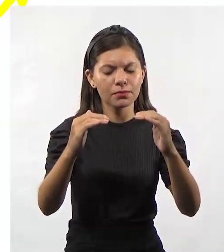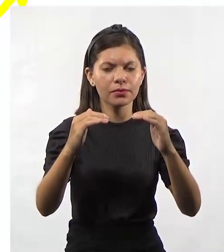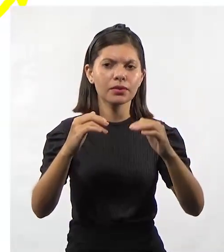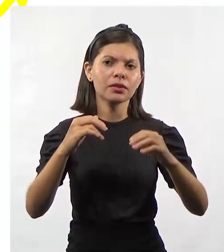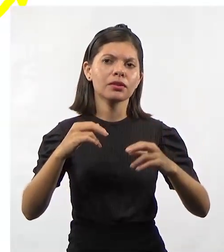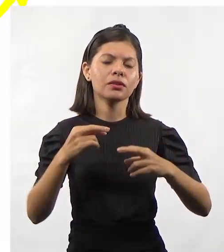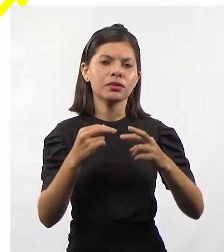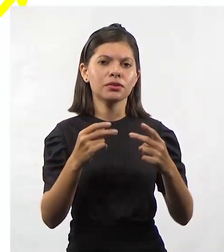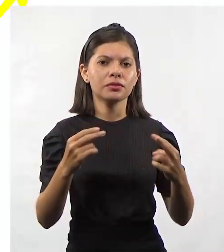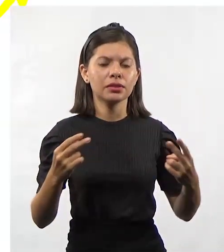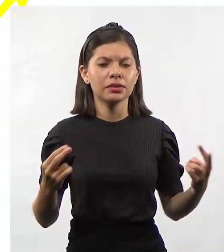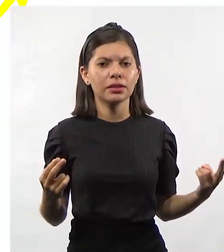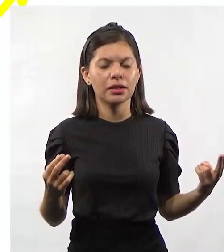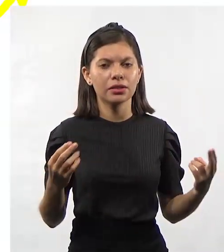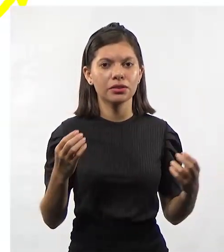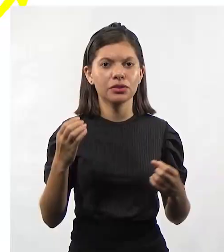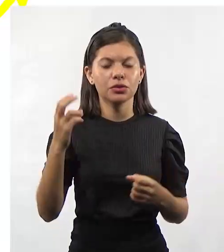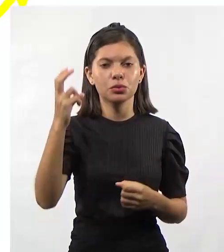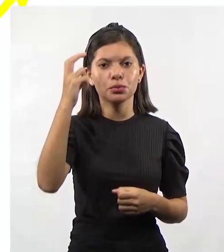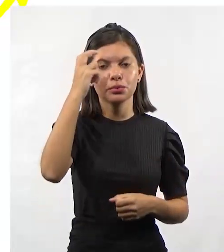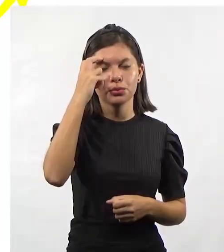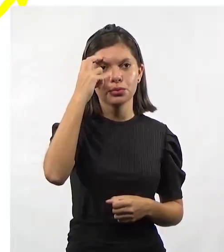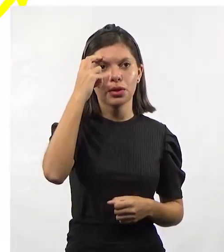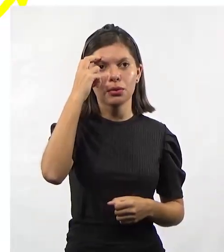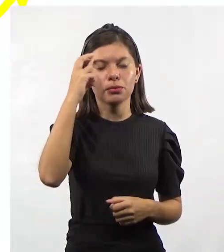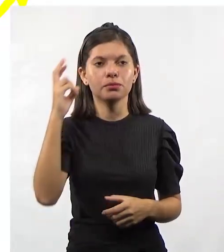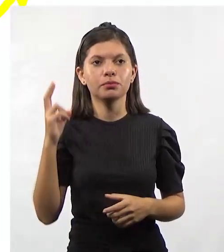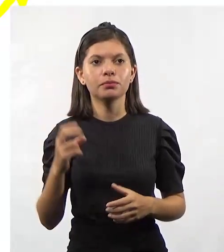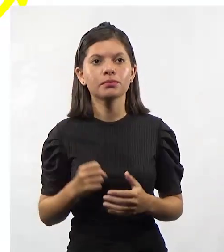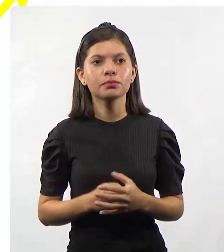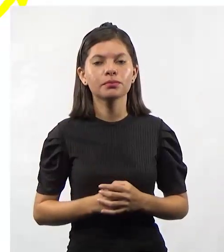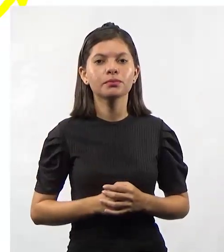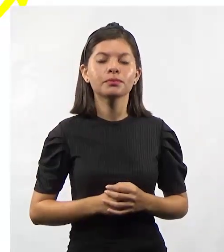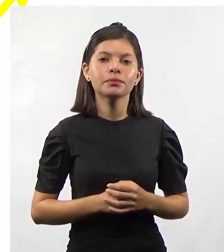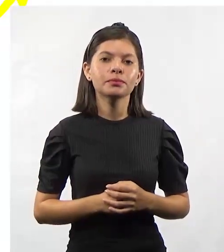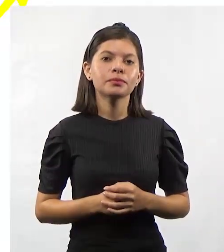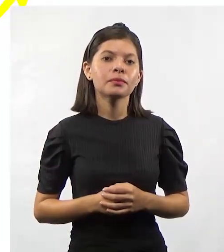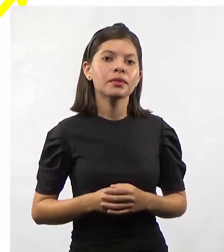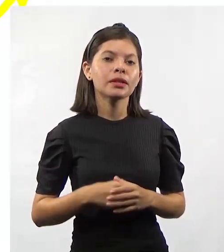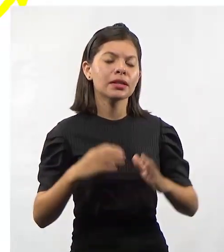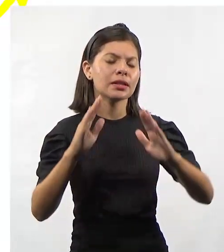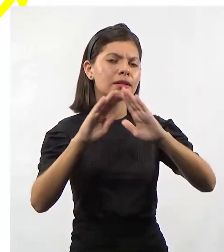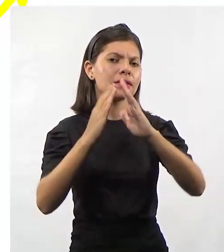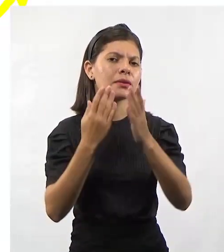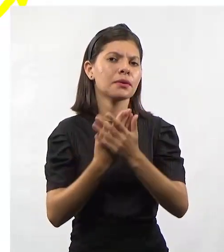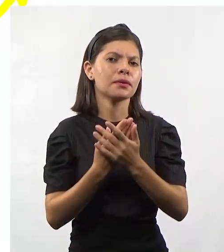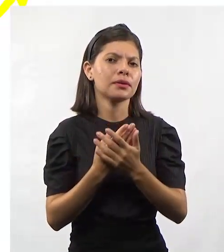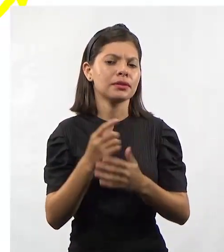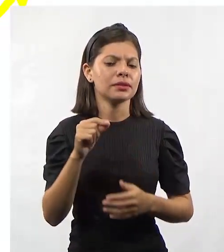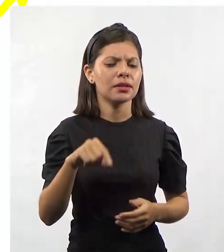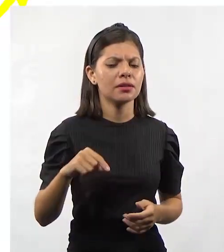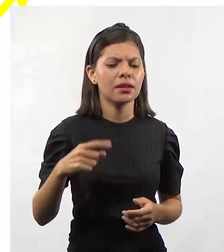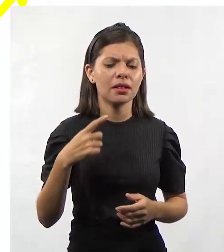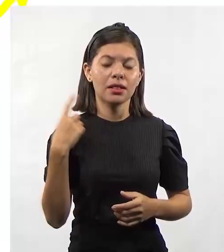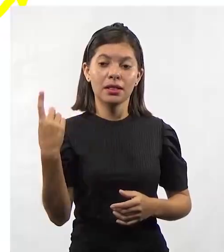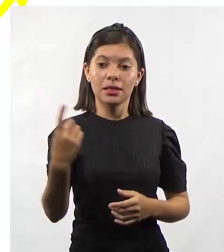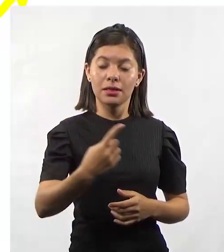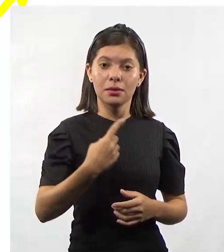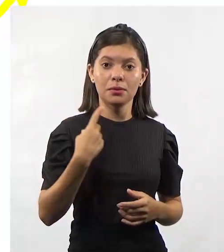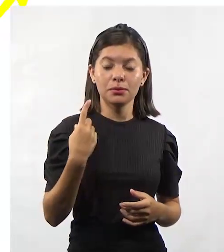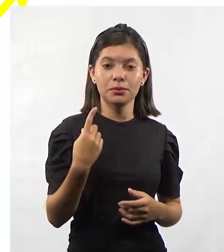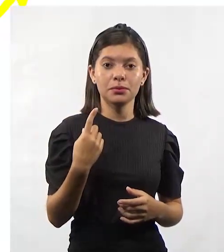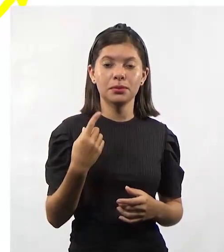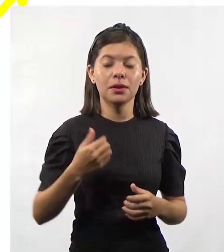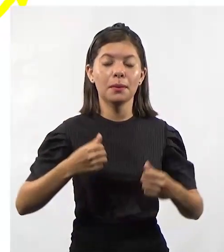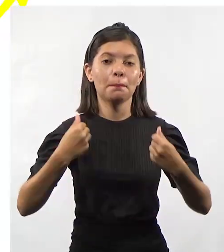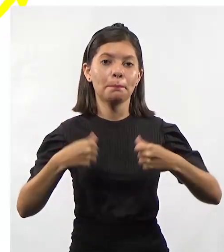a diversidade cultural. Ou seja, se as escolas está aí para todos, ela